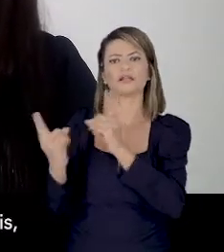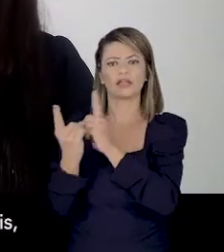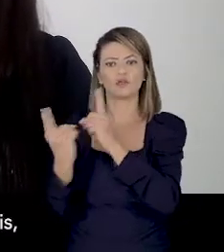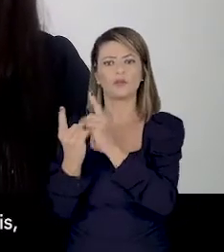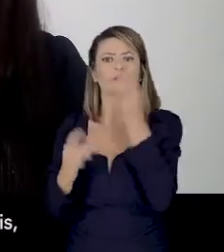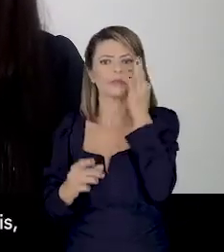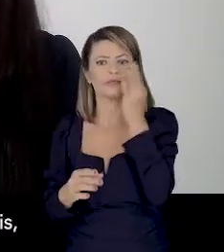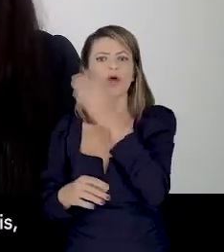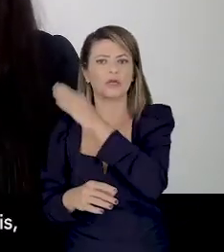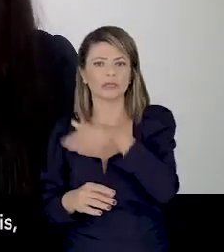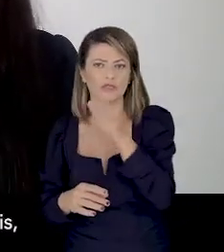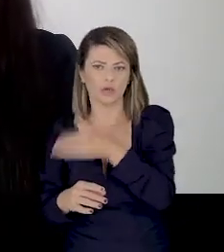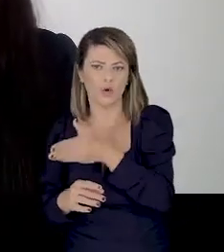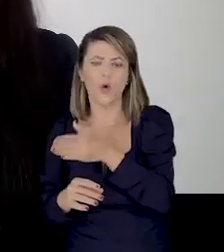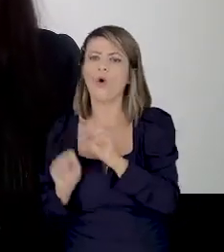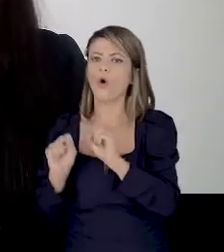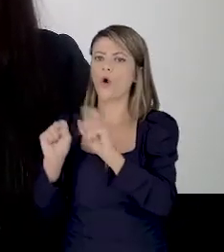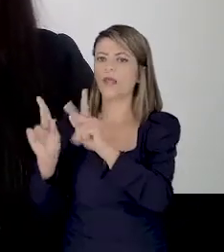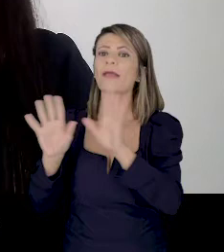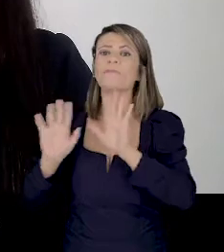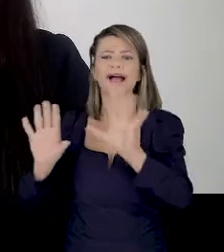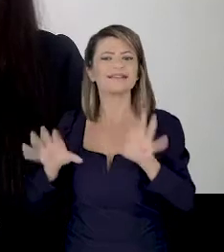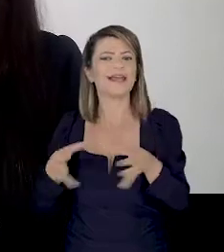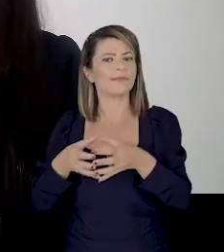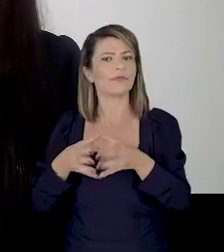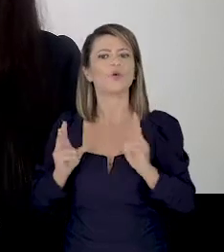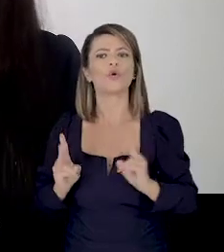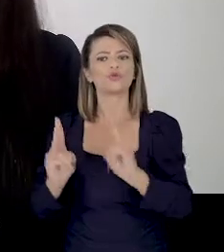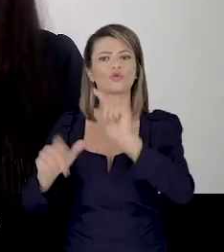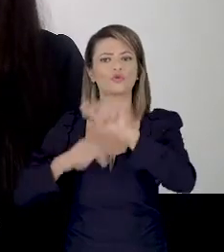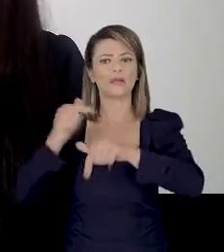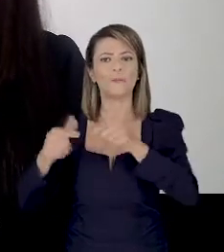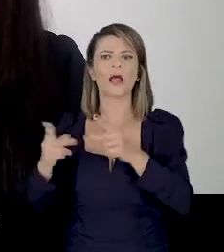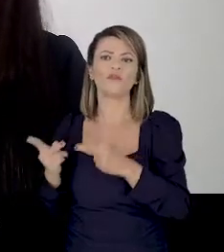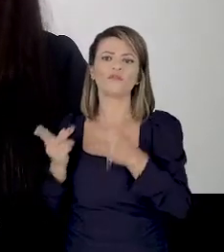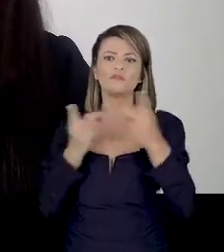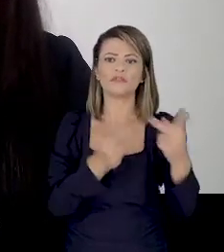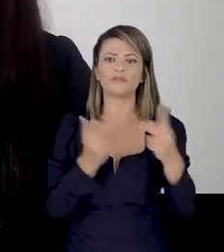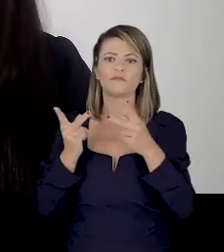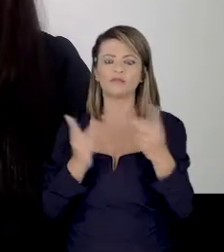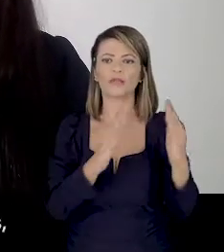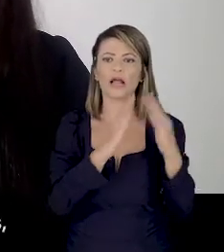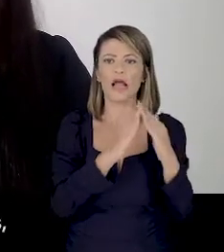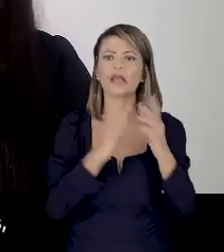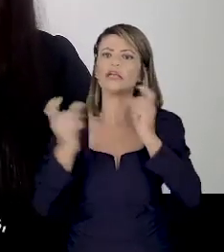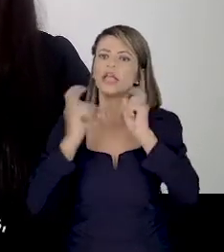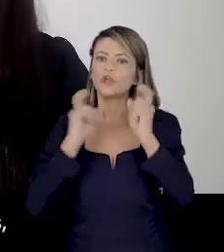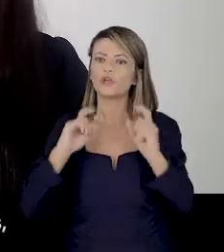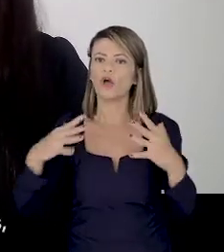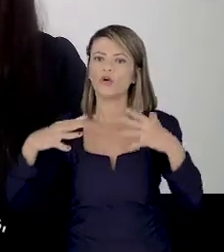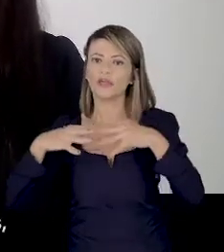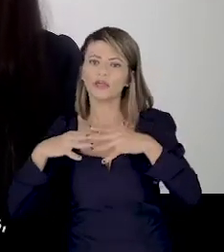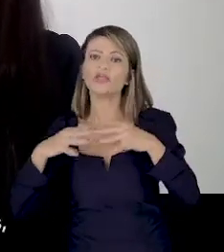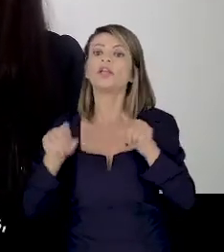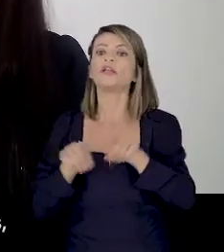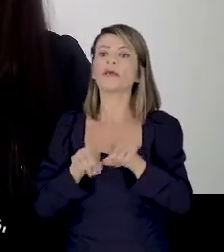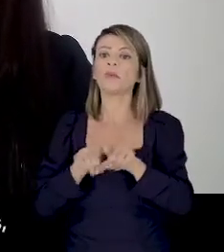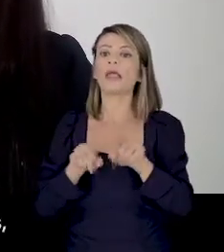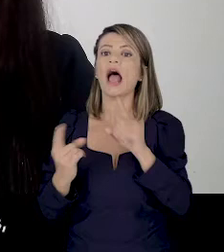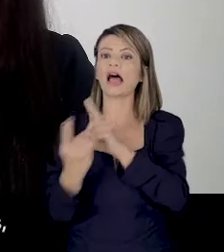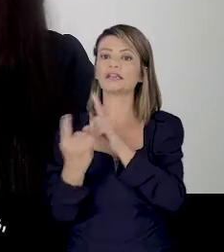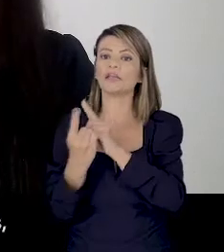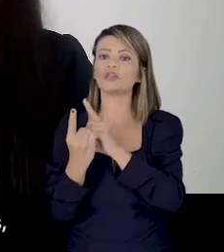dos atendimentos presenciais, a equipe continuou a realizar visitas domiciliares, reuniões de redes